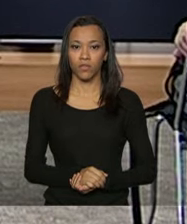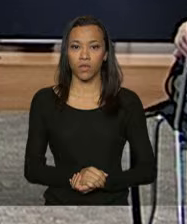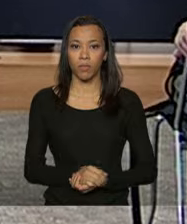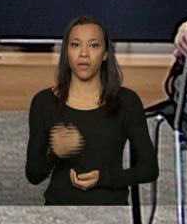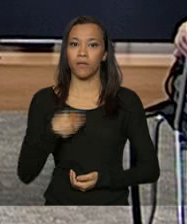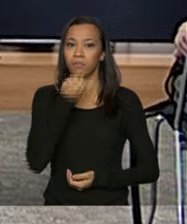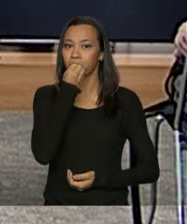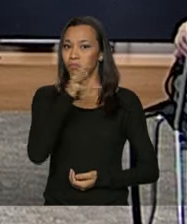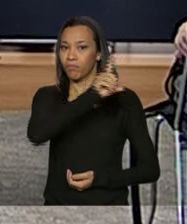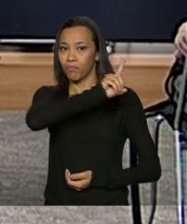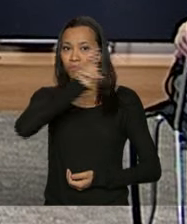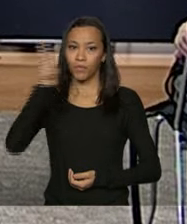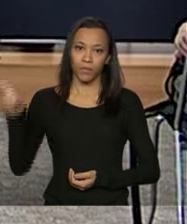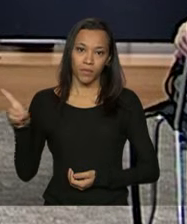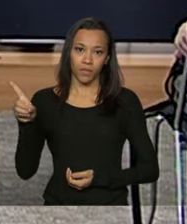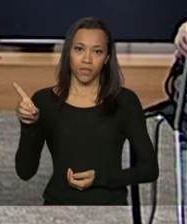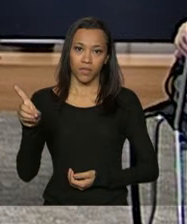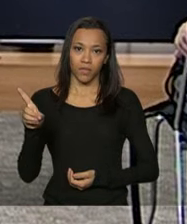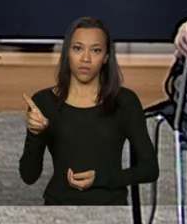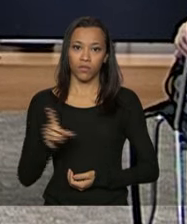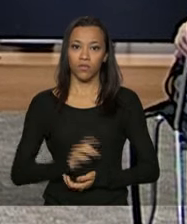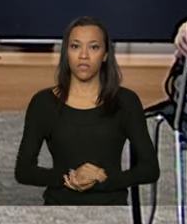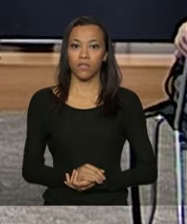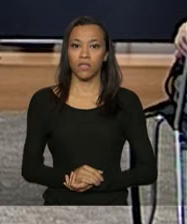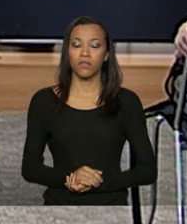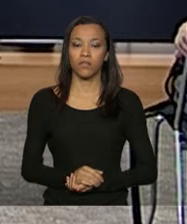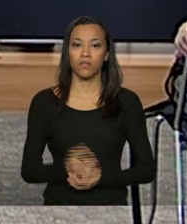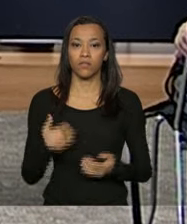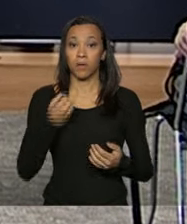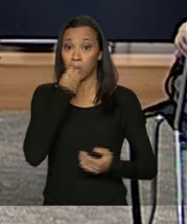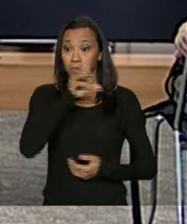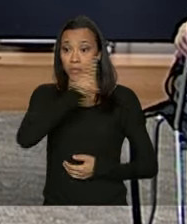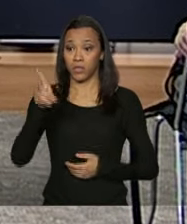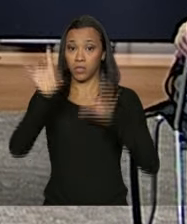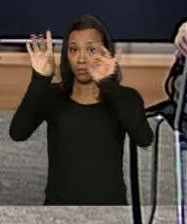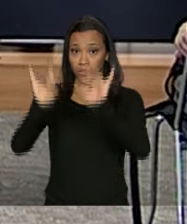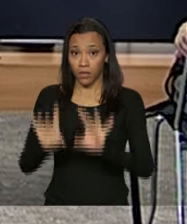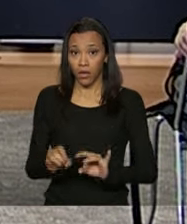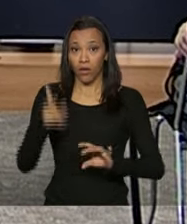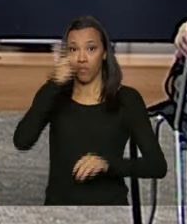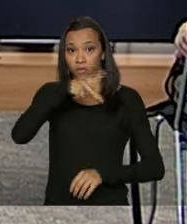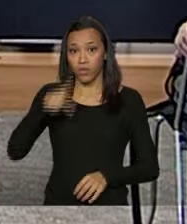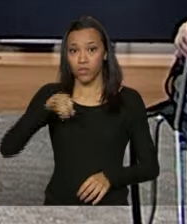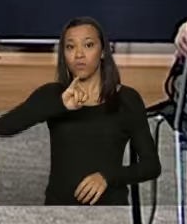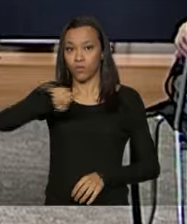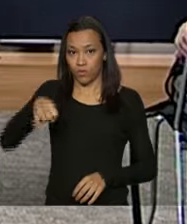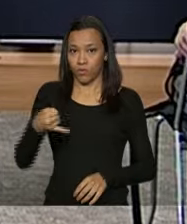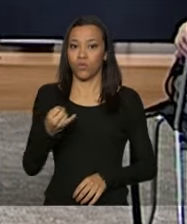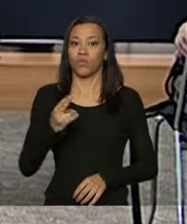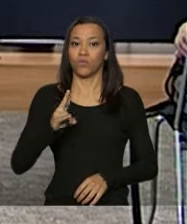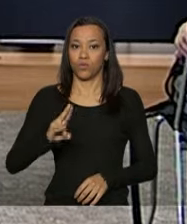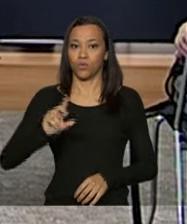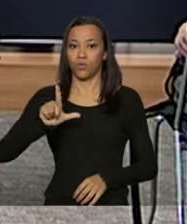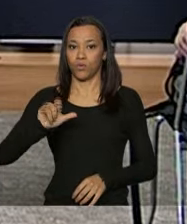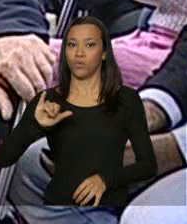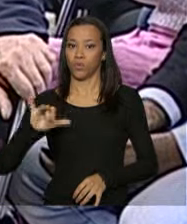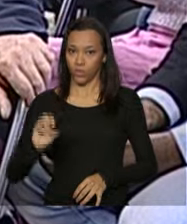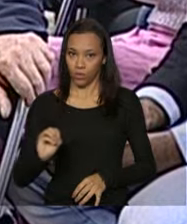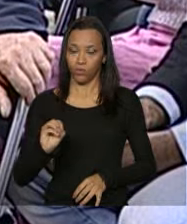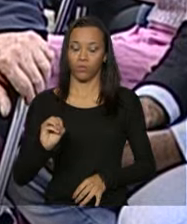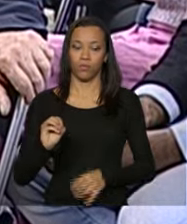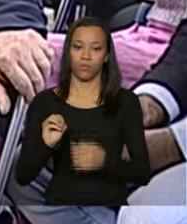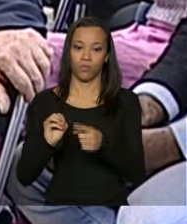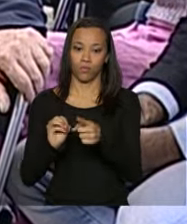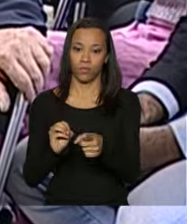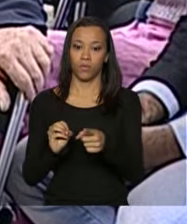Meu bom dia a todas e todos. Um bom dia muito especial, professor Júlio. E acho que o senhor não tem que ficar nas praias do Recife, o